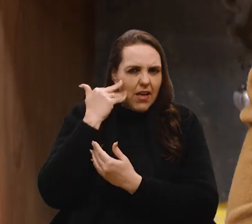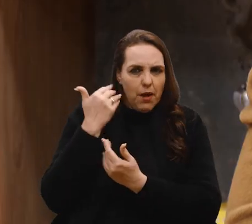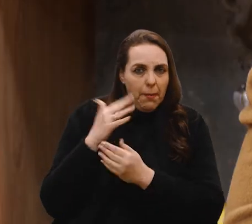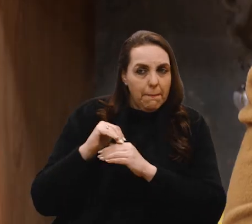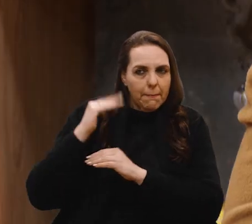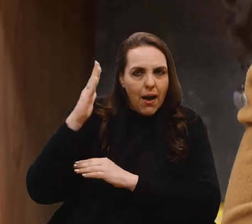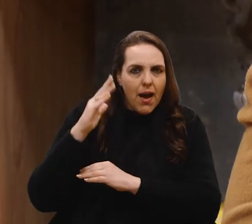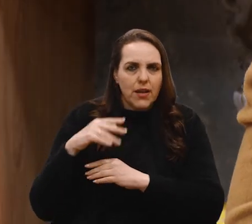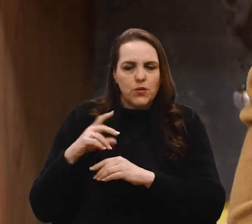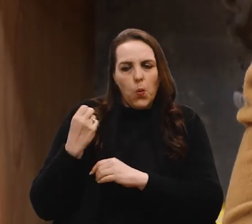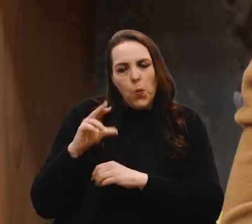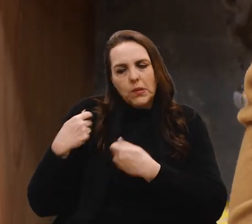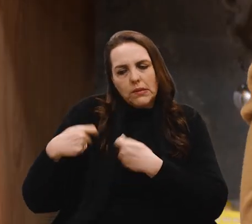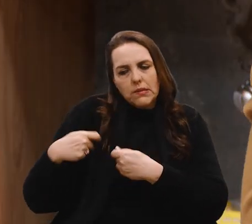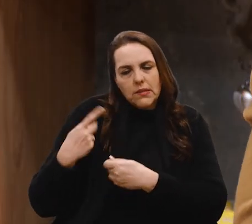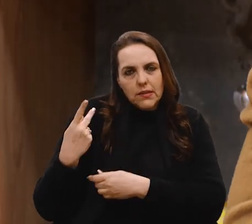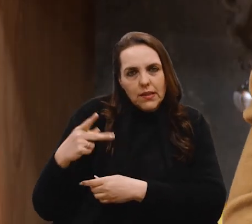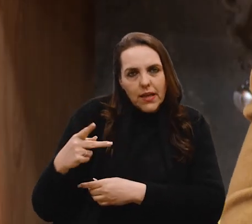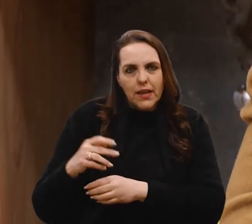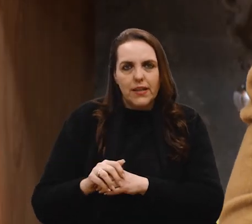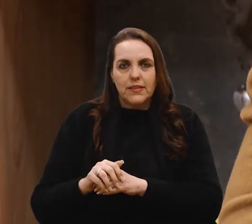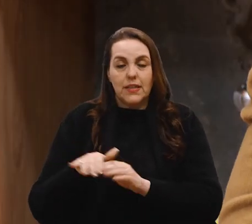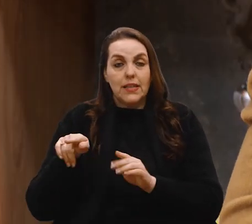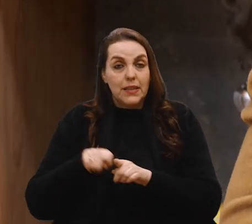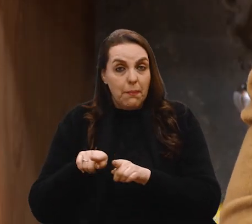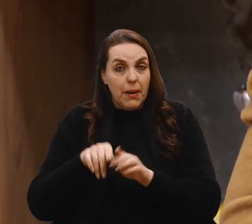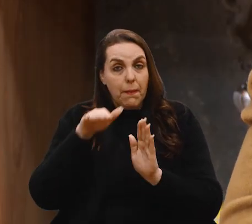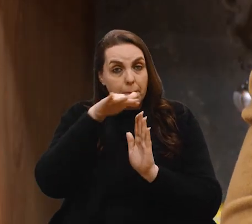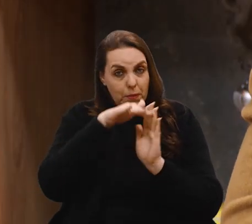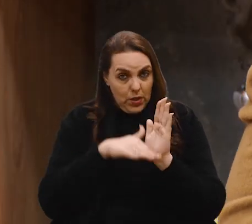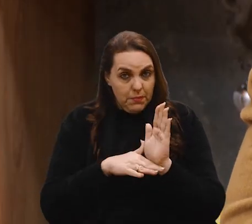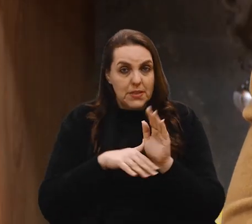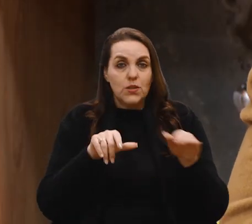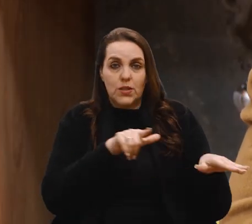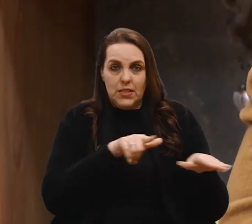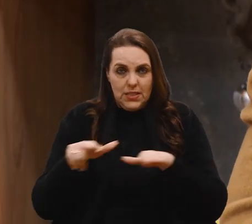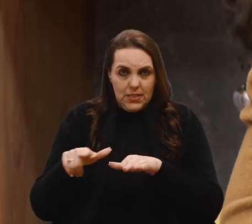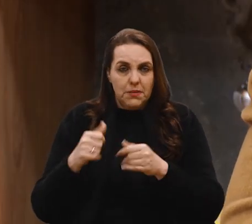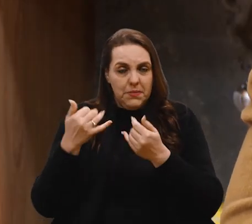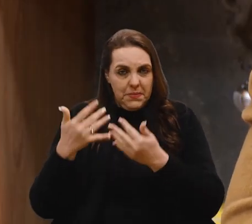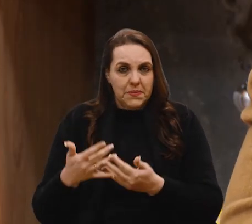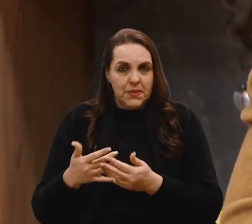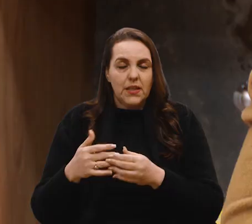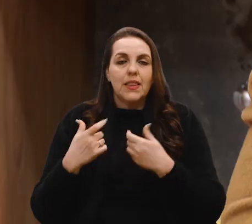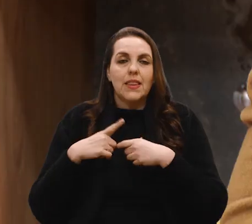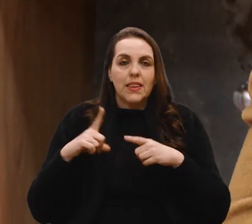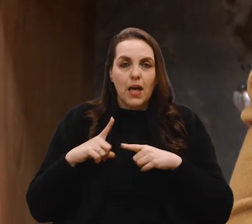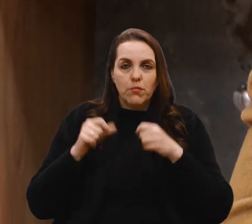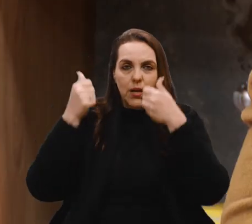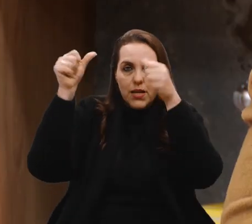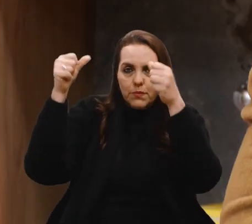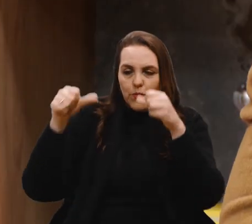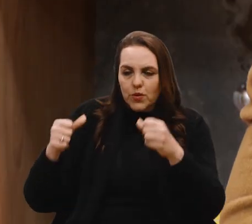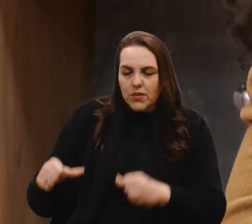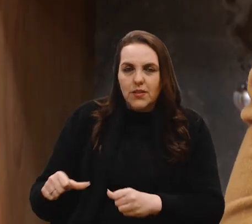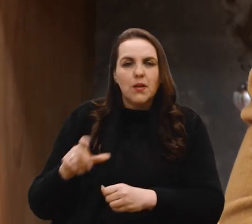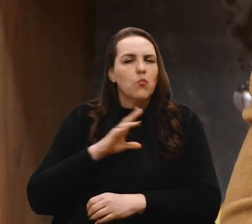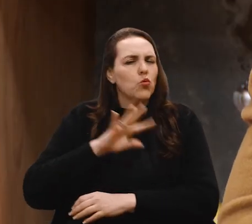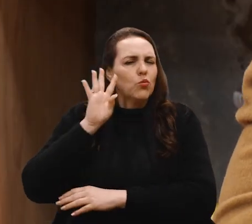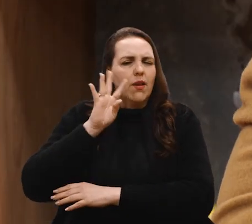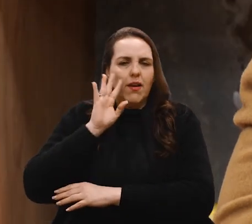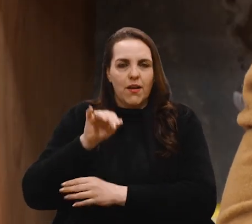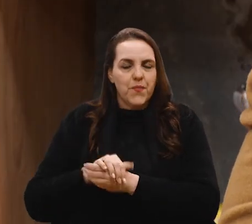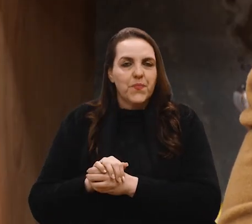como parte da programação, que eu acho que depois tu vai falar um pouquinho da semana, a gente teve uma exposição no CEMAP muito legal, onde